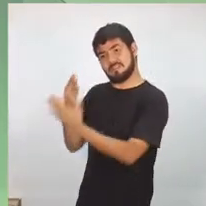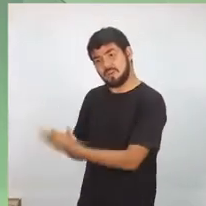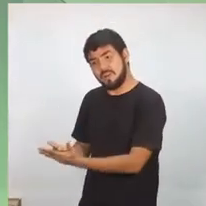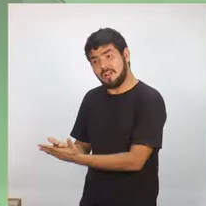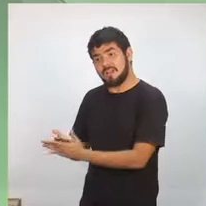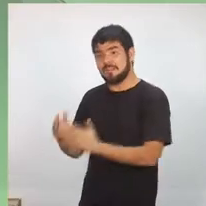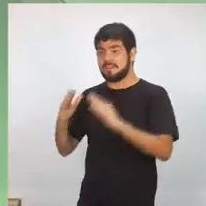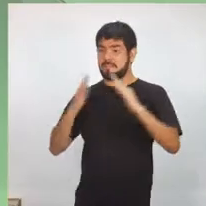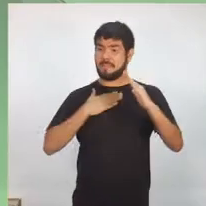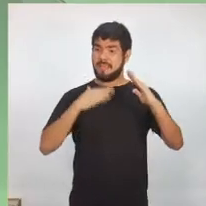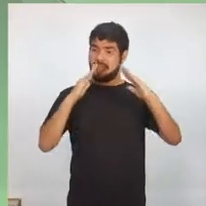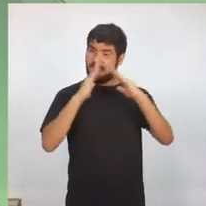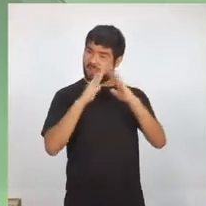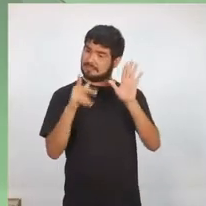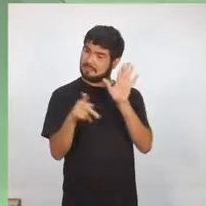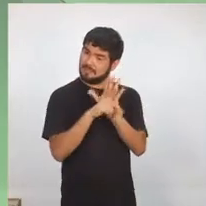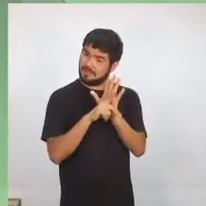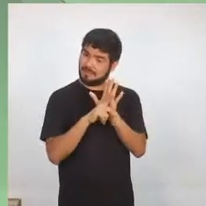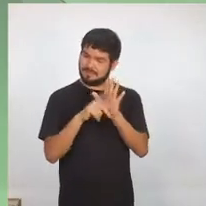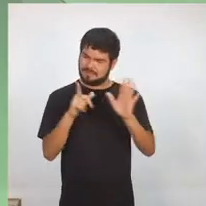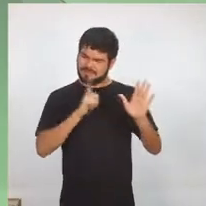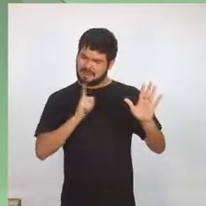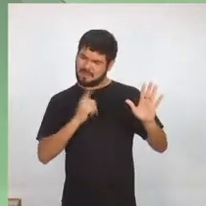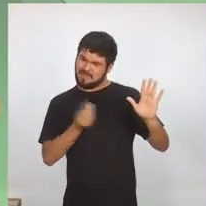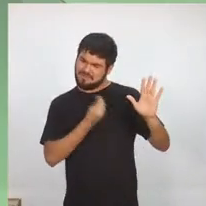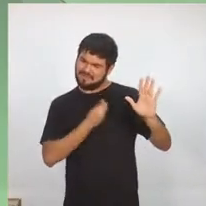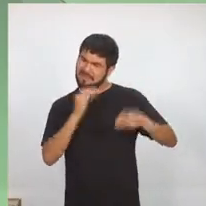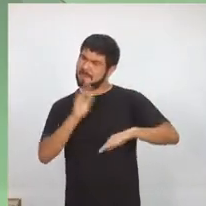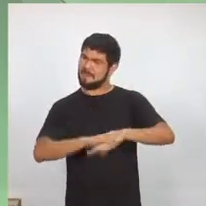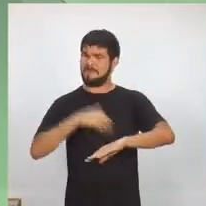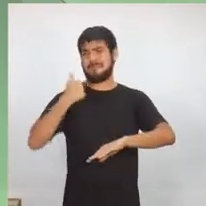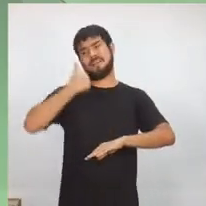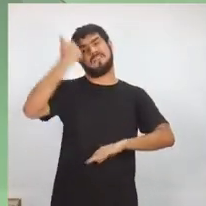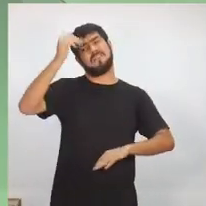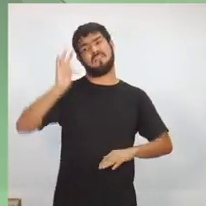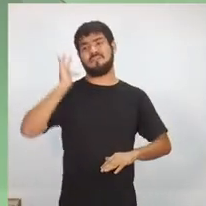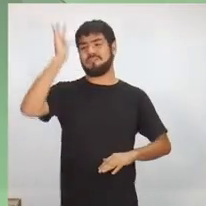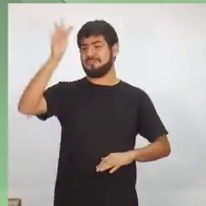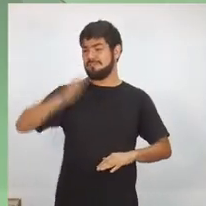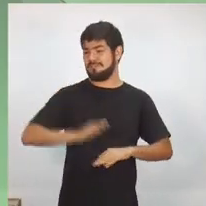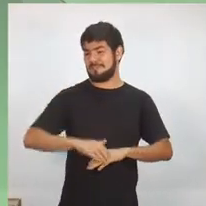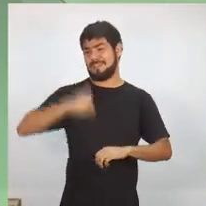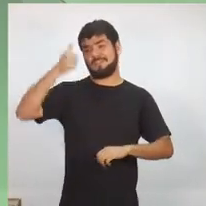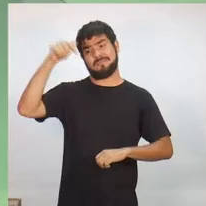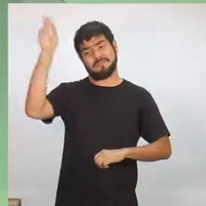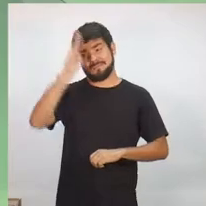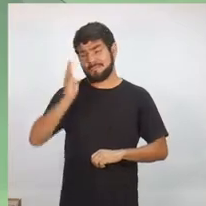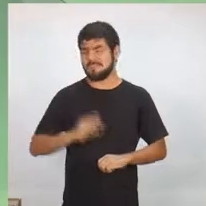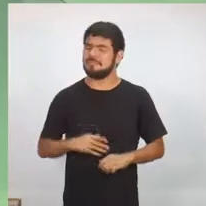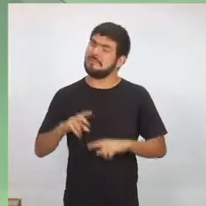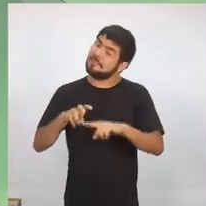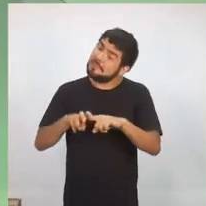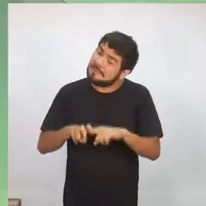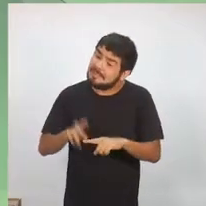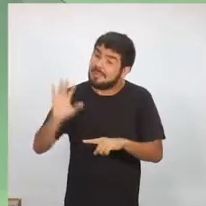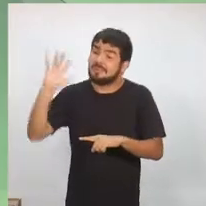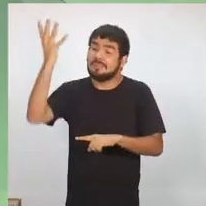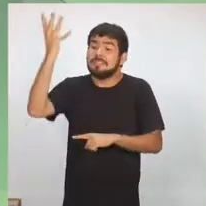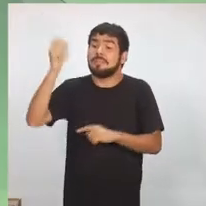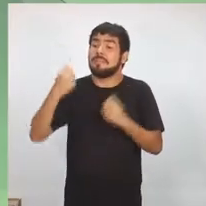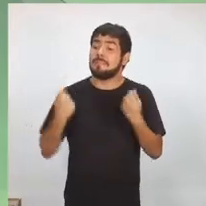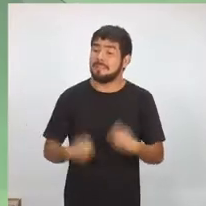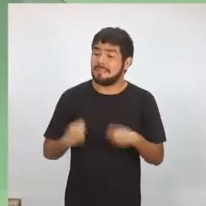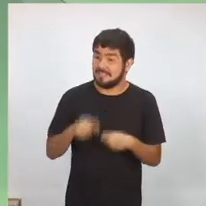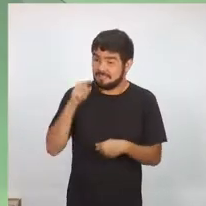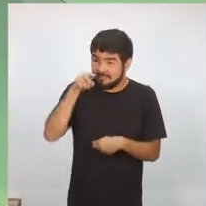própria, de poder ter uma vida melhor e garantir um futuro melhor para o nosso Brasil. Portanto, para que isso aconteça, é